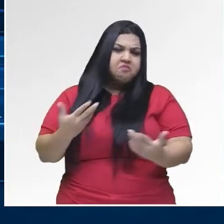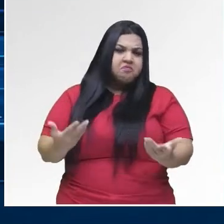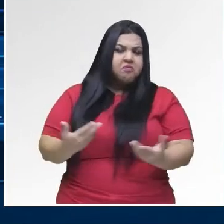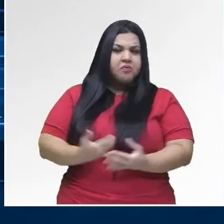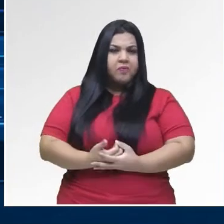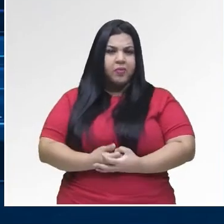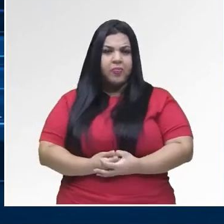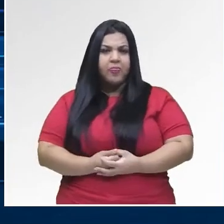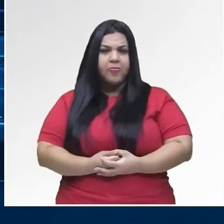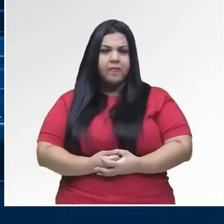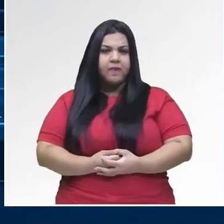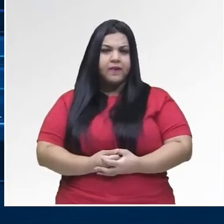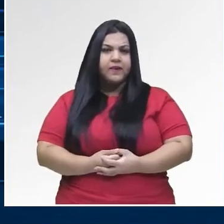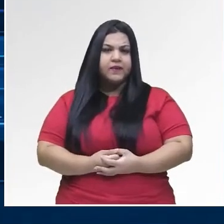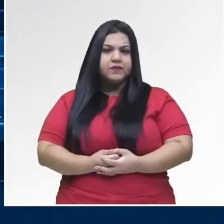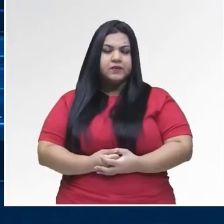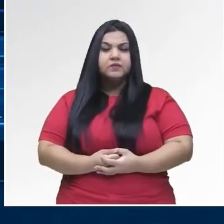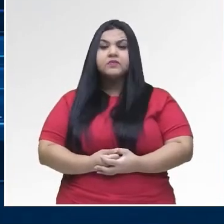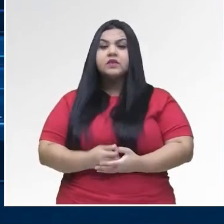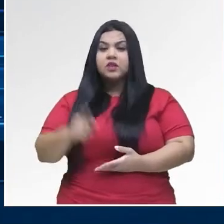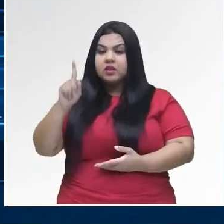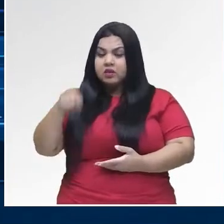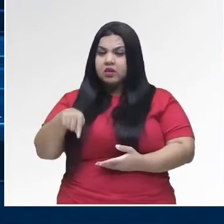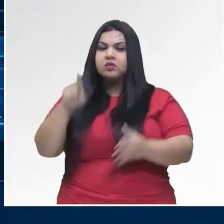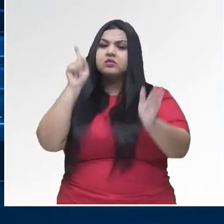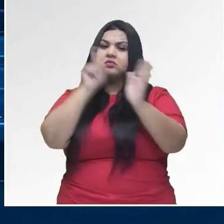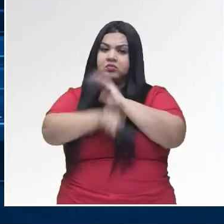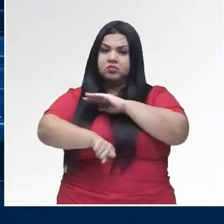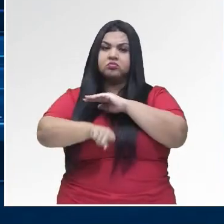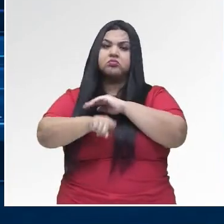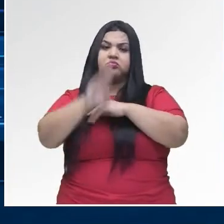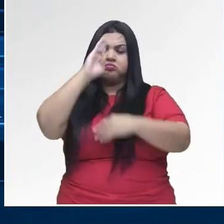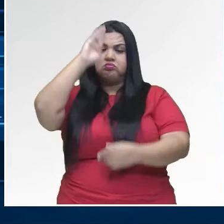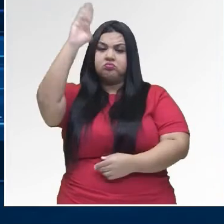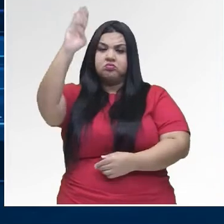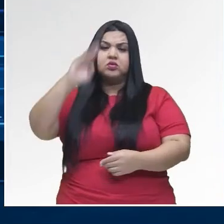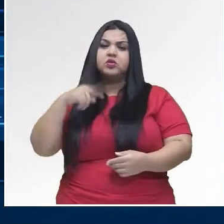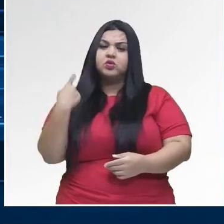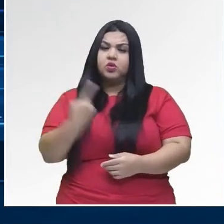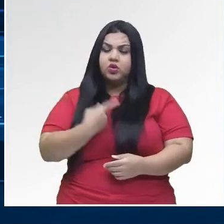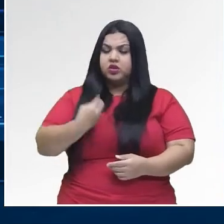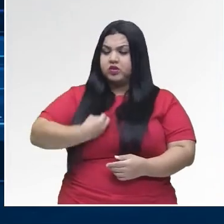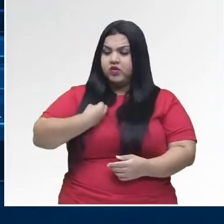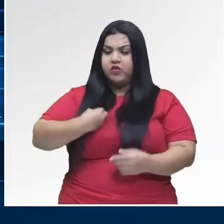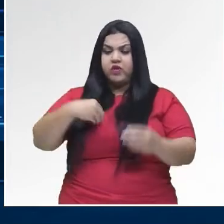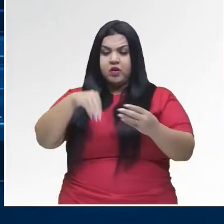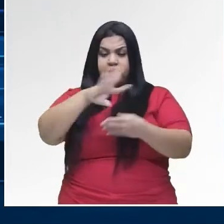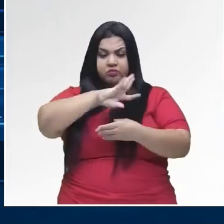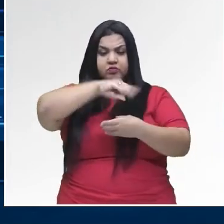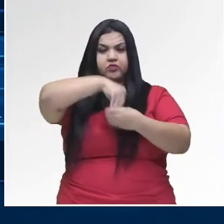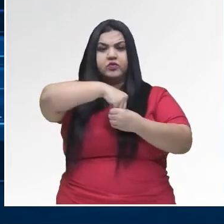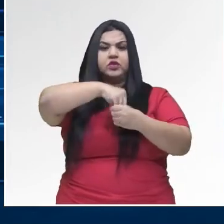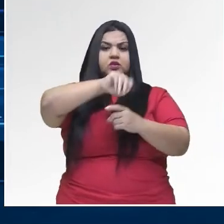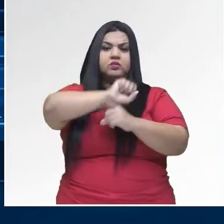é? Então, essa é a questão. Nós vivemos em sociedade.